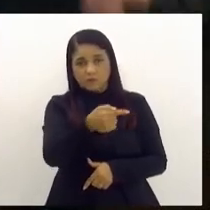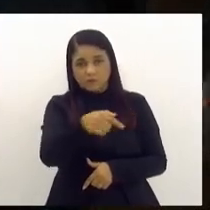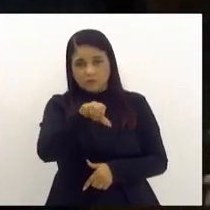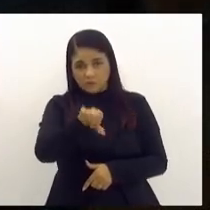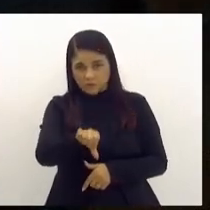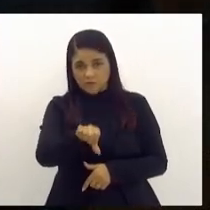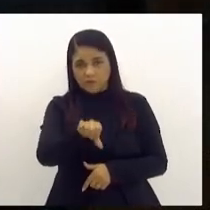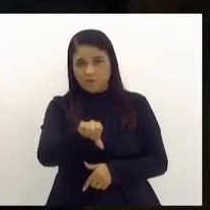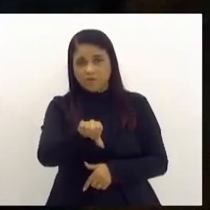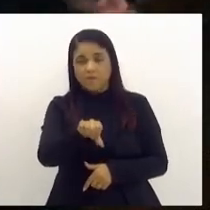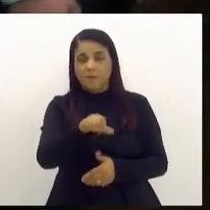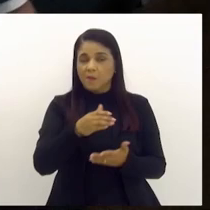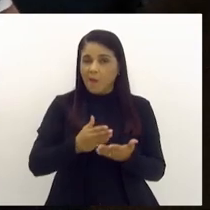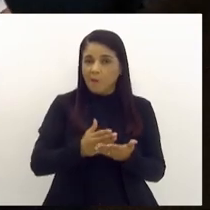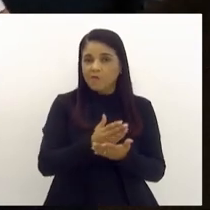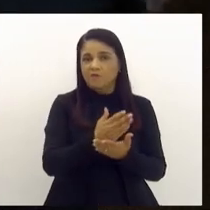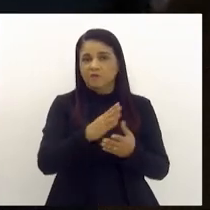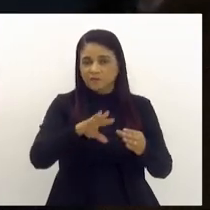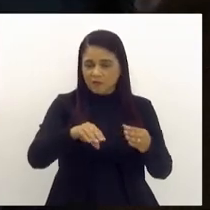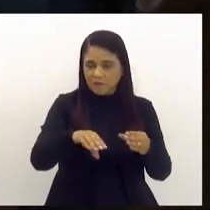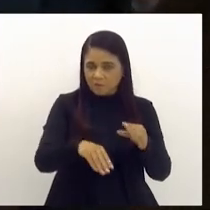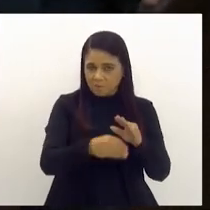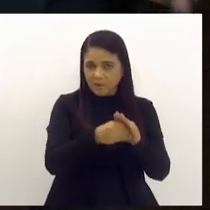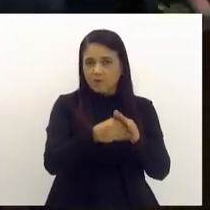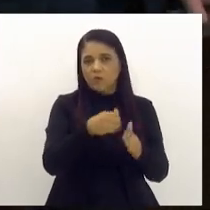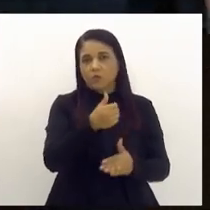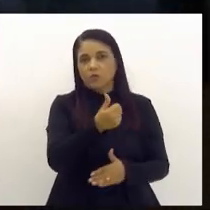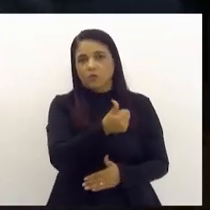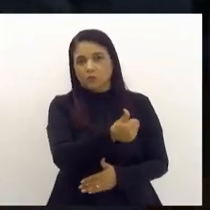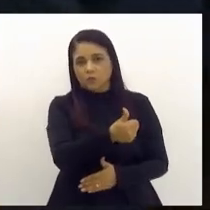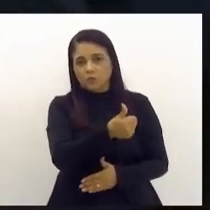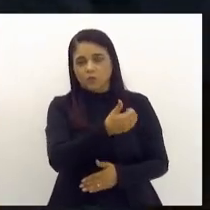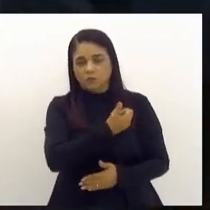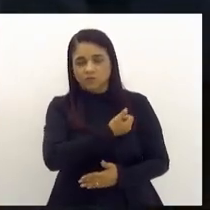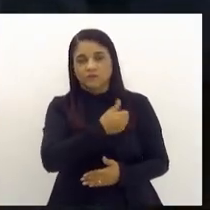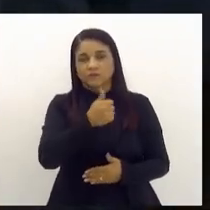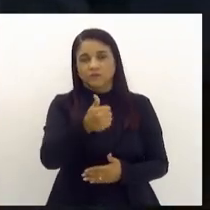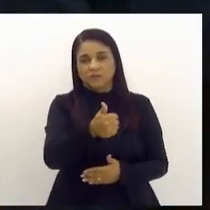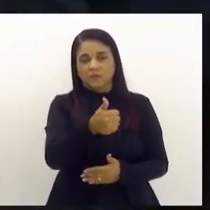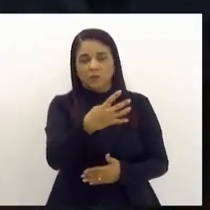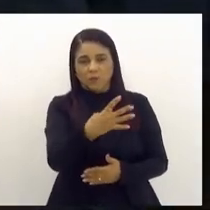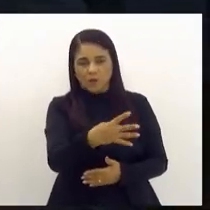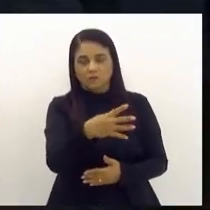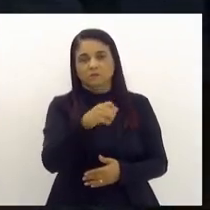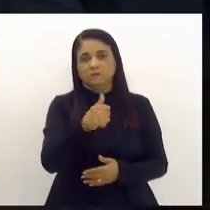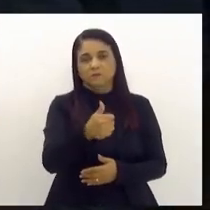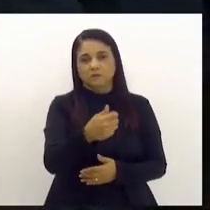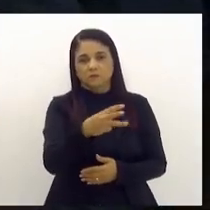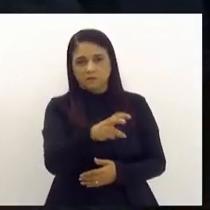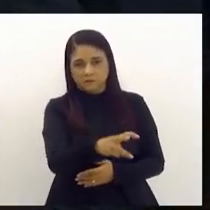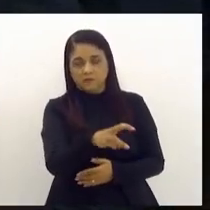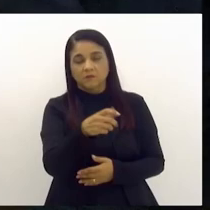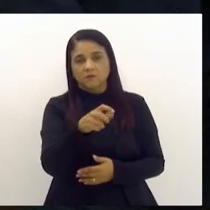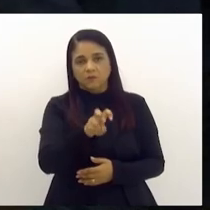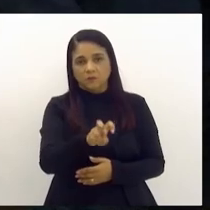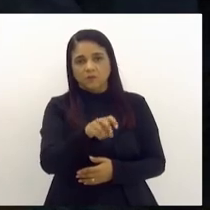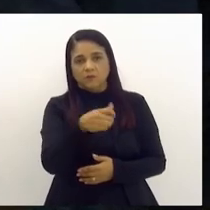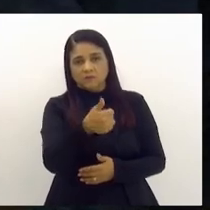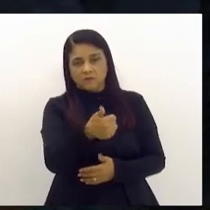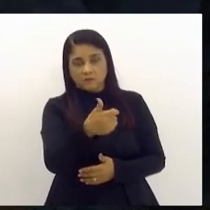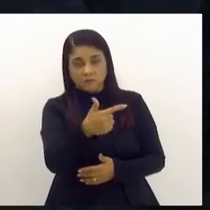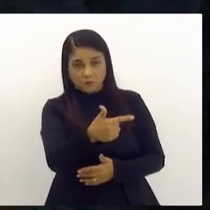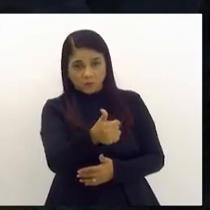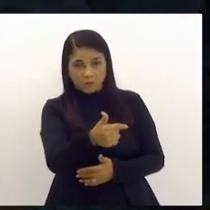179, pela aprovação da emenda número 1, números 34, 43, 48, 53, 60,